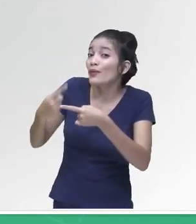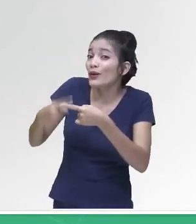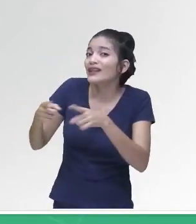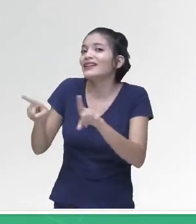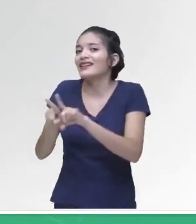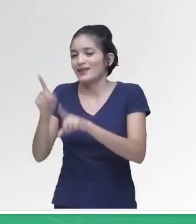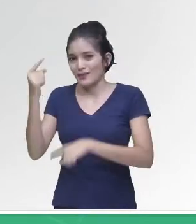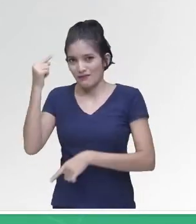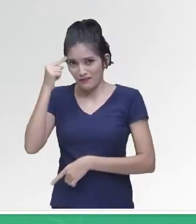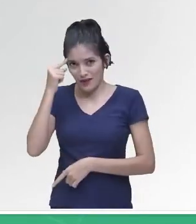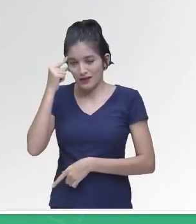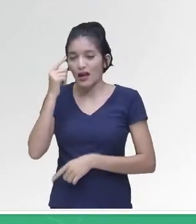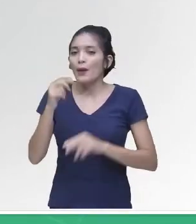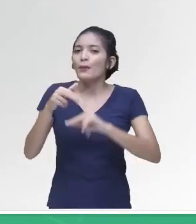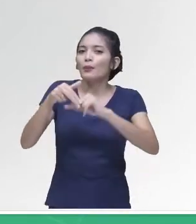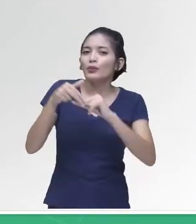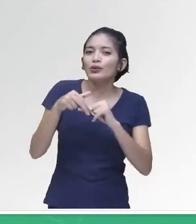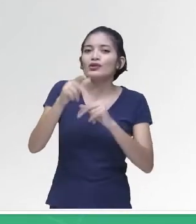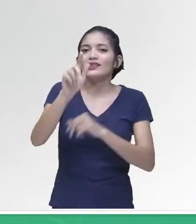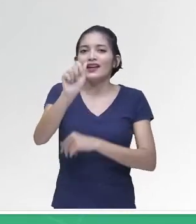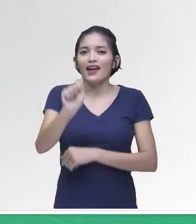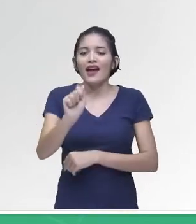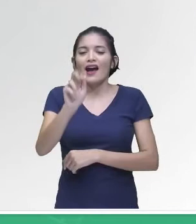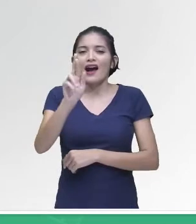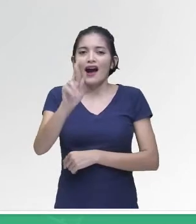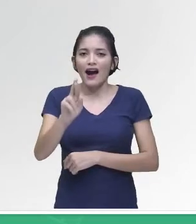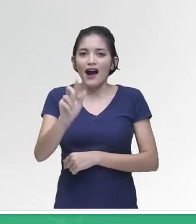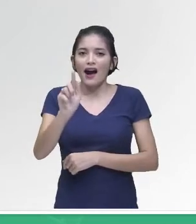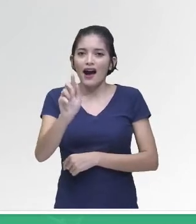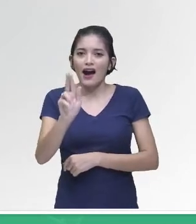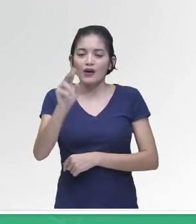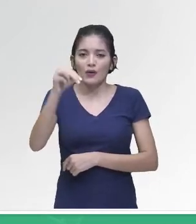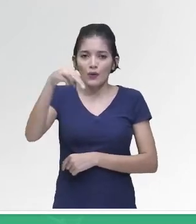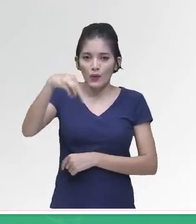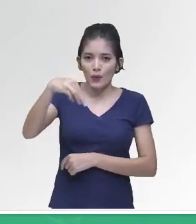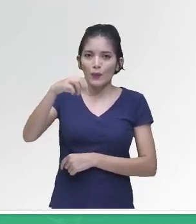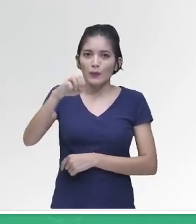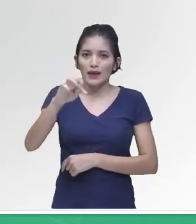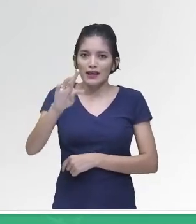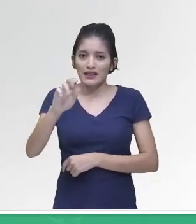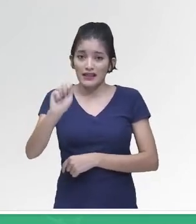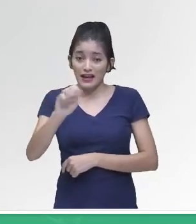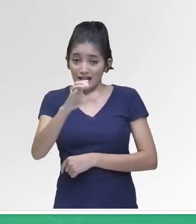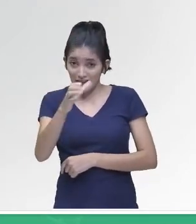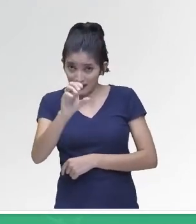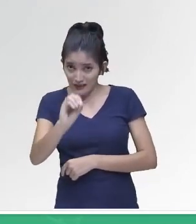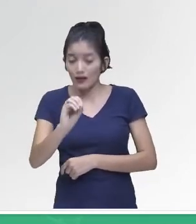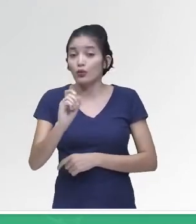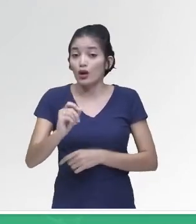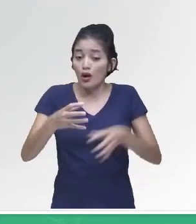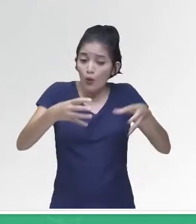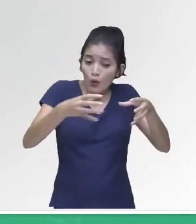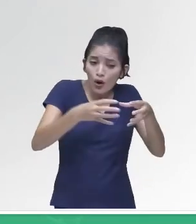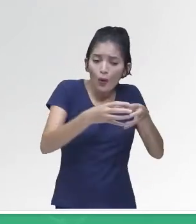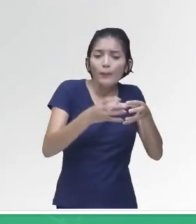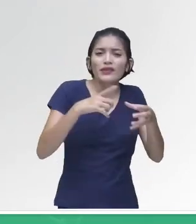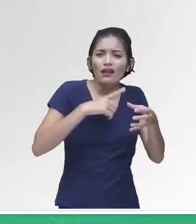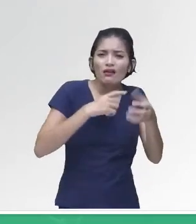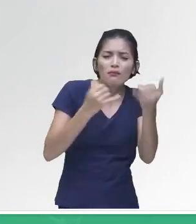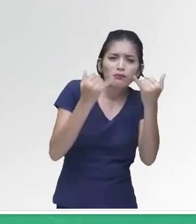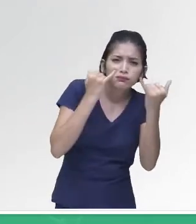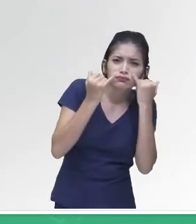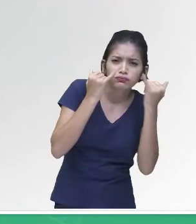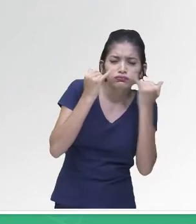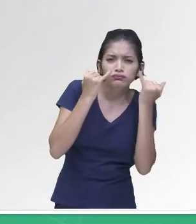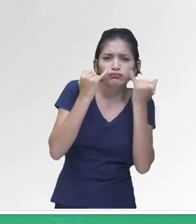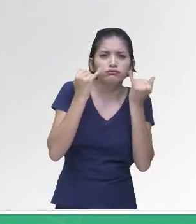assim. Por isso que a argumentação vai trazer para nós exatamente o conjunto de informações,